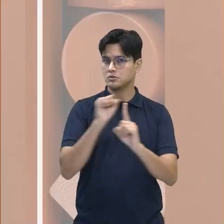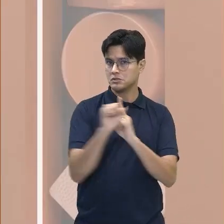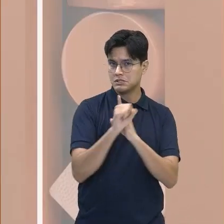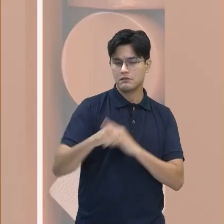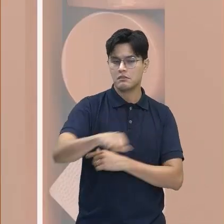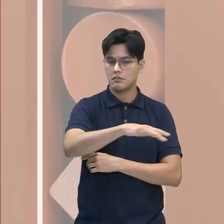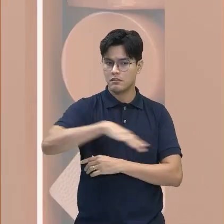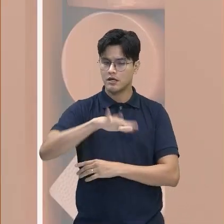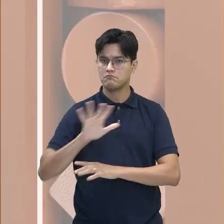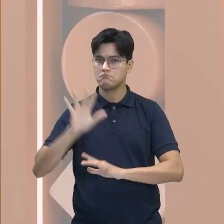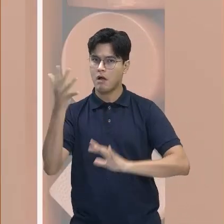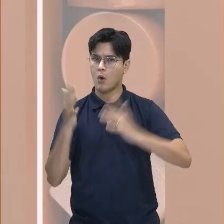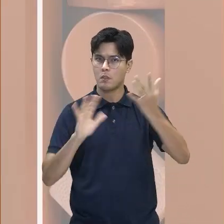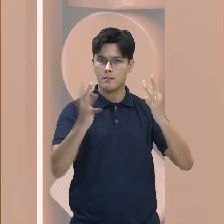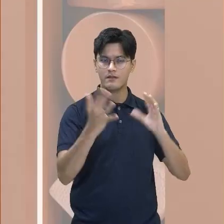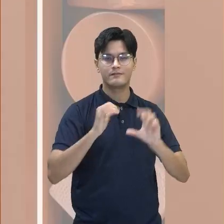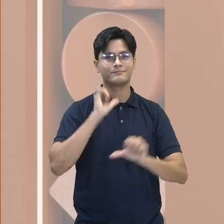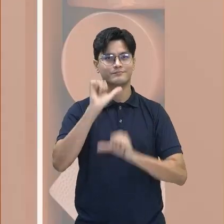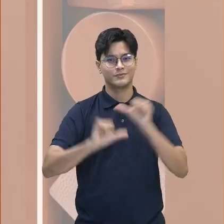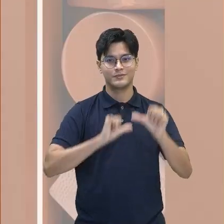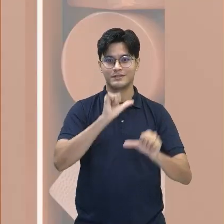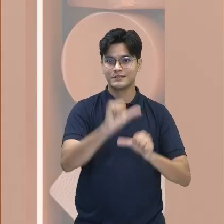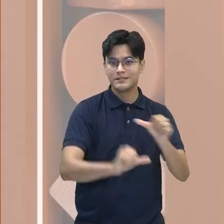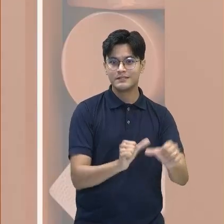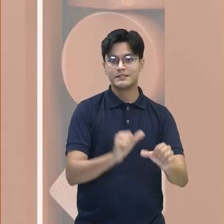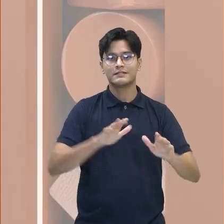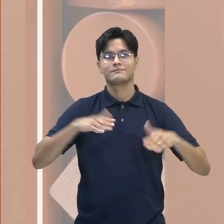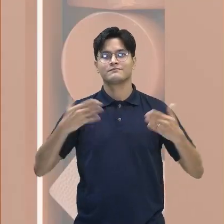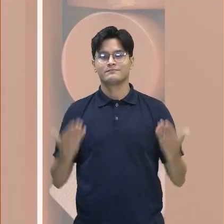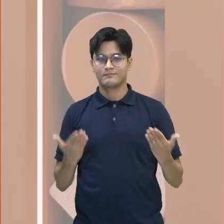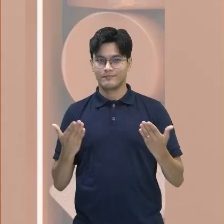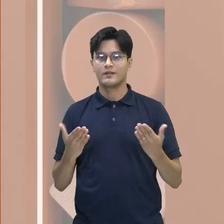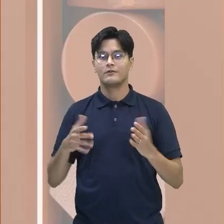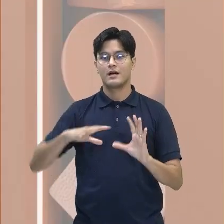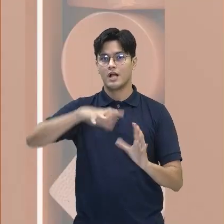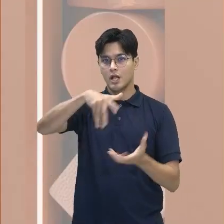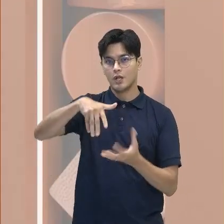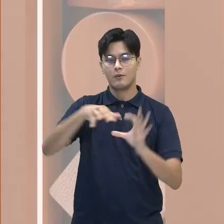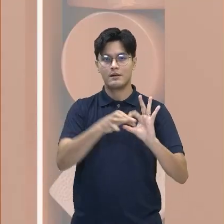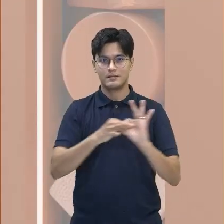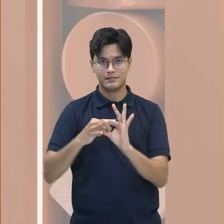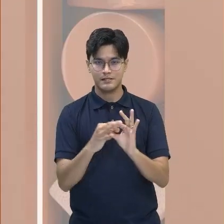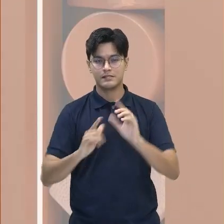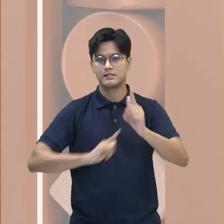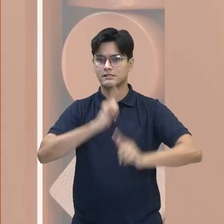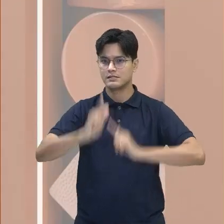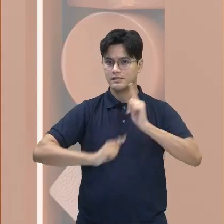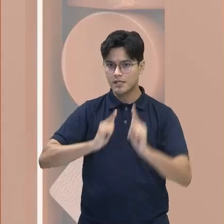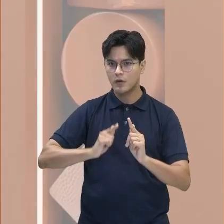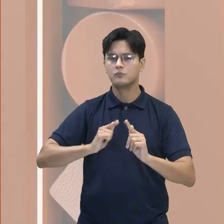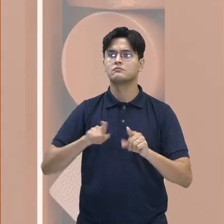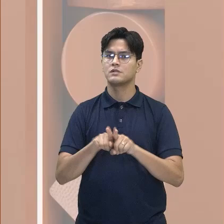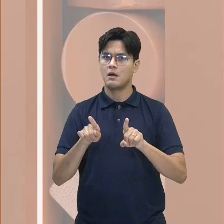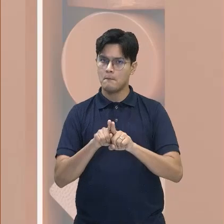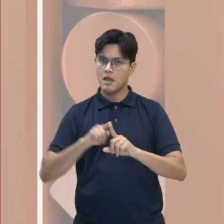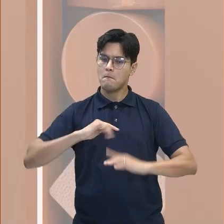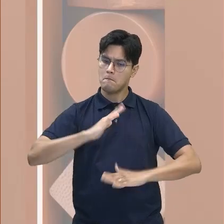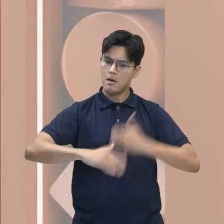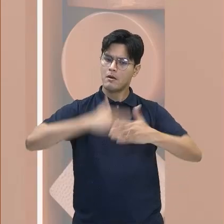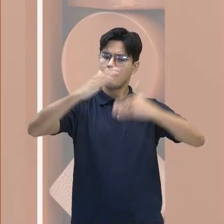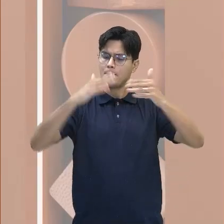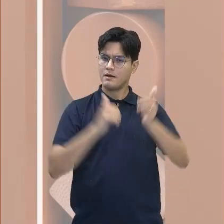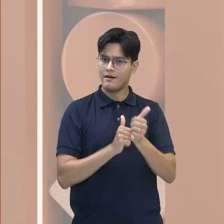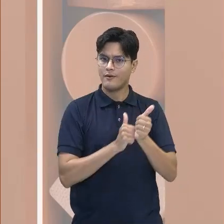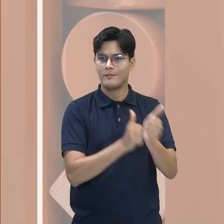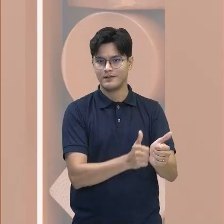a globalização ela vai se intensificando. Então, a gente pode dizer que o início da globalização ele é referente lá